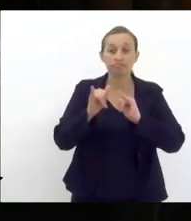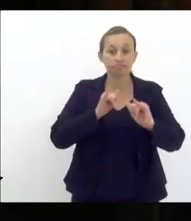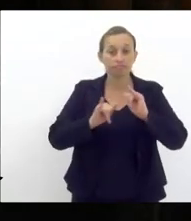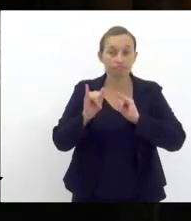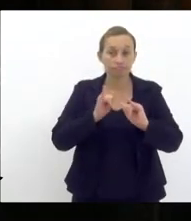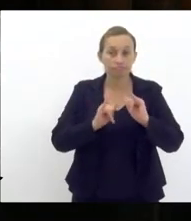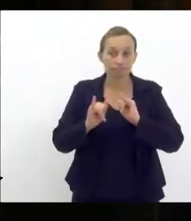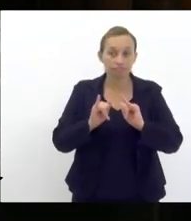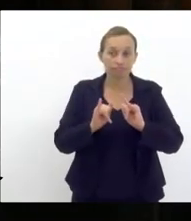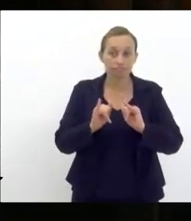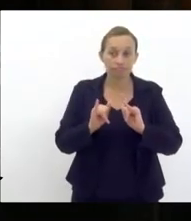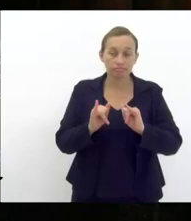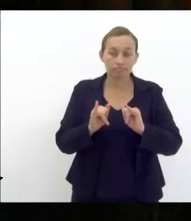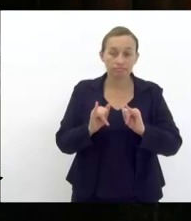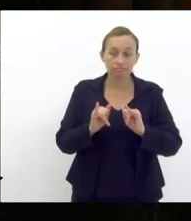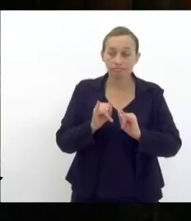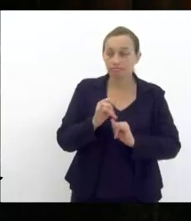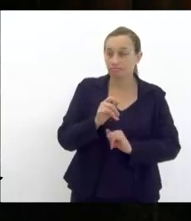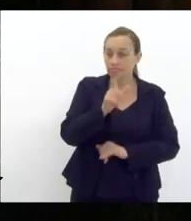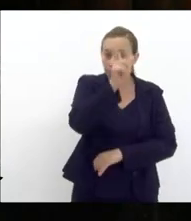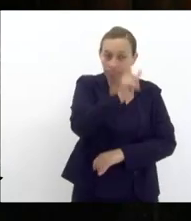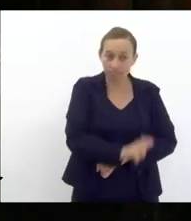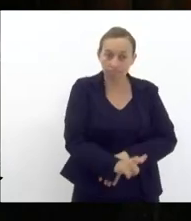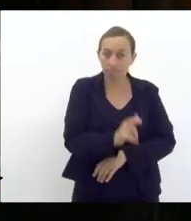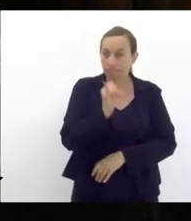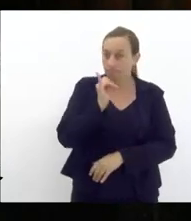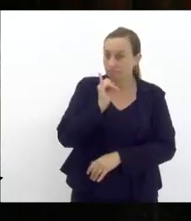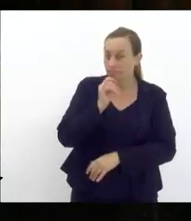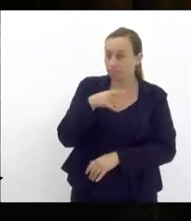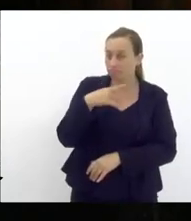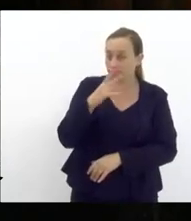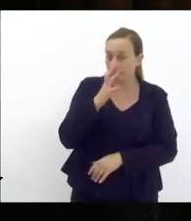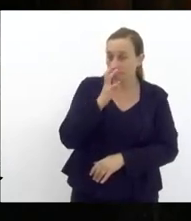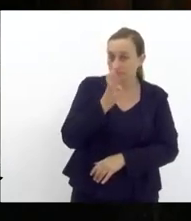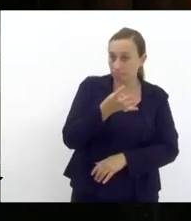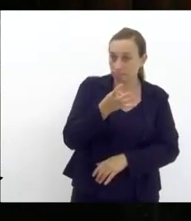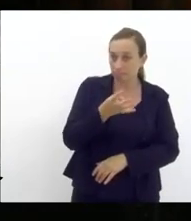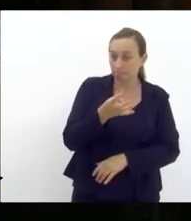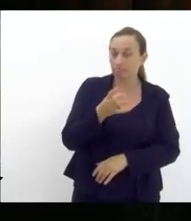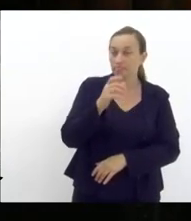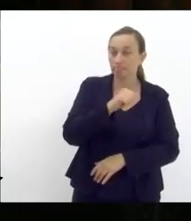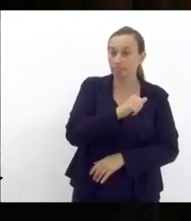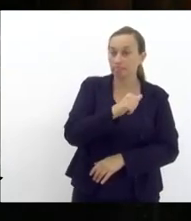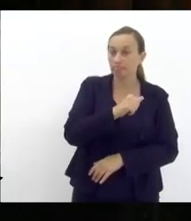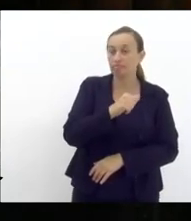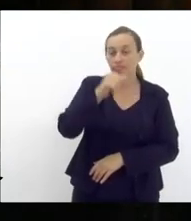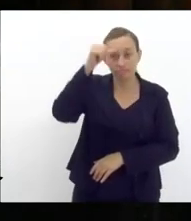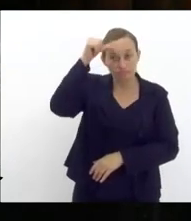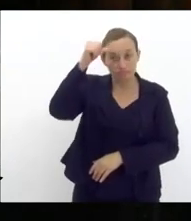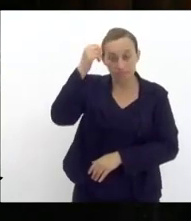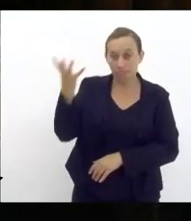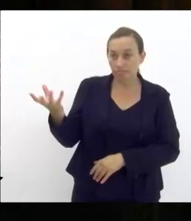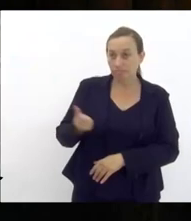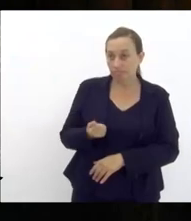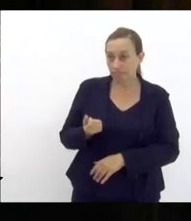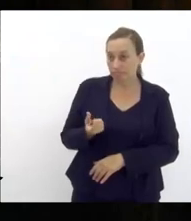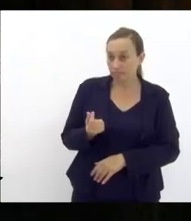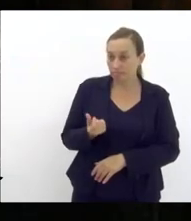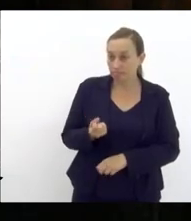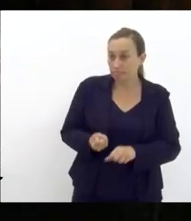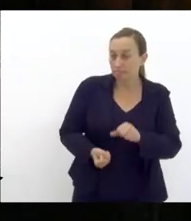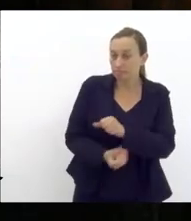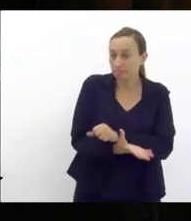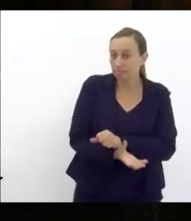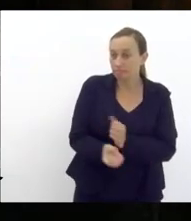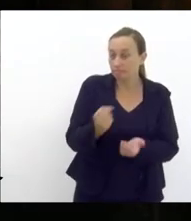de que o delator que afirma que o Castro recebeu propina por contratos